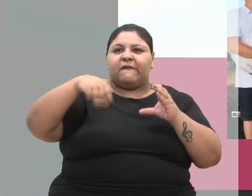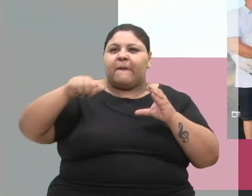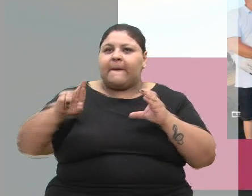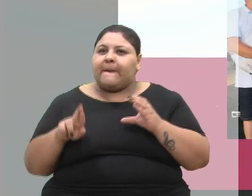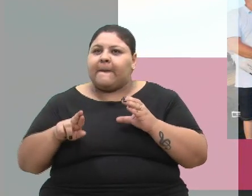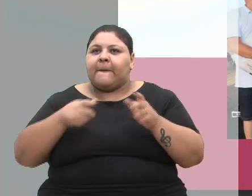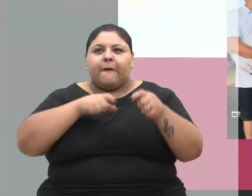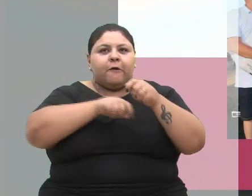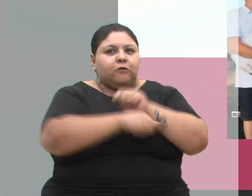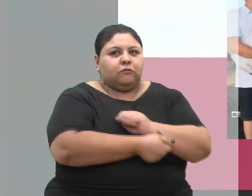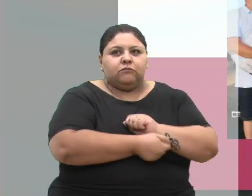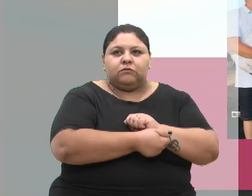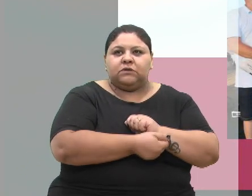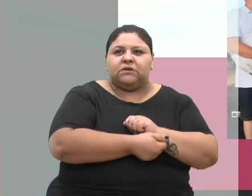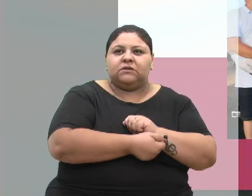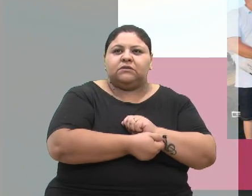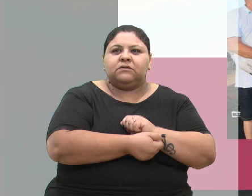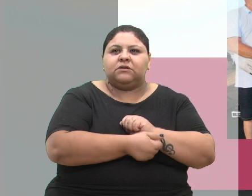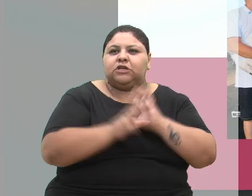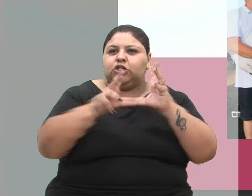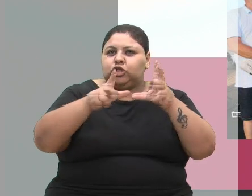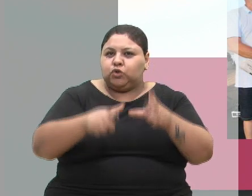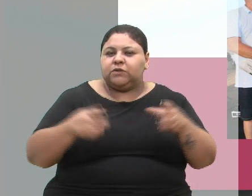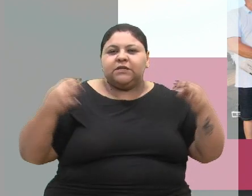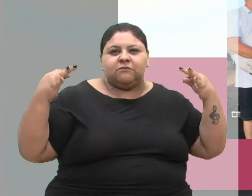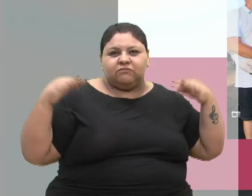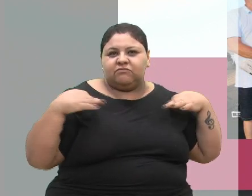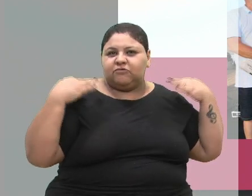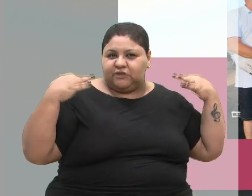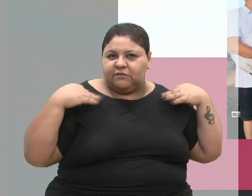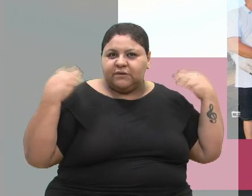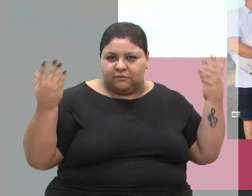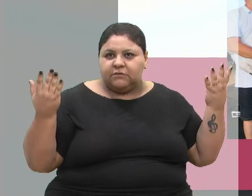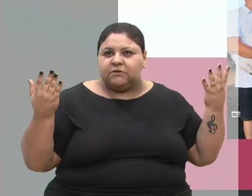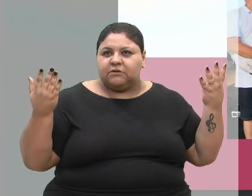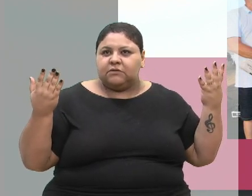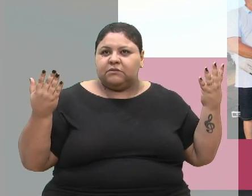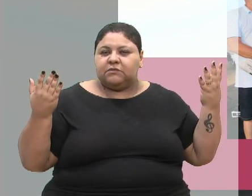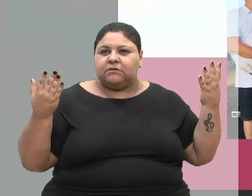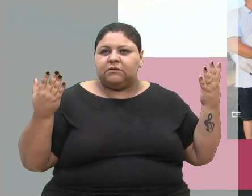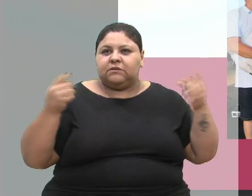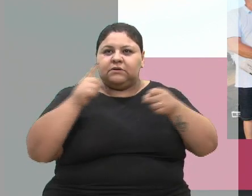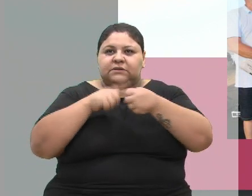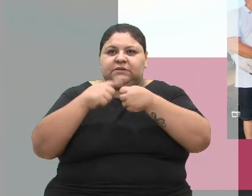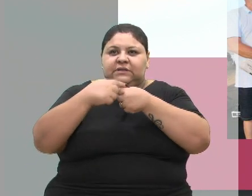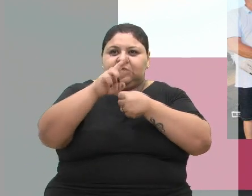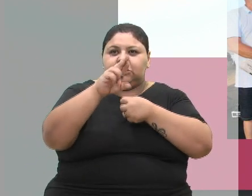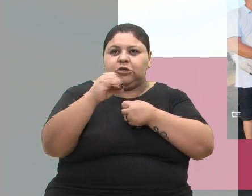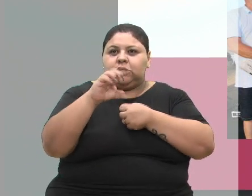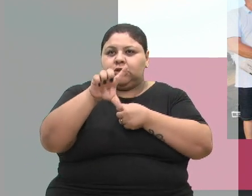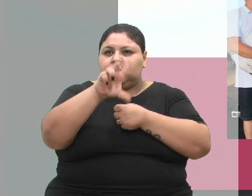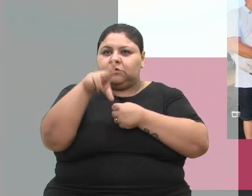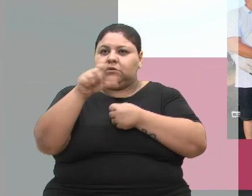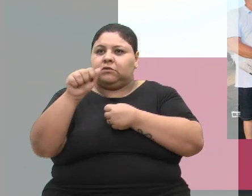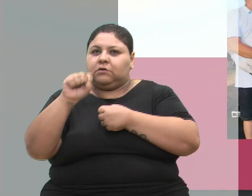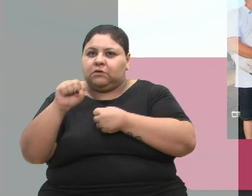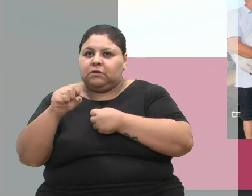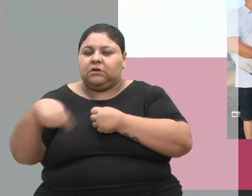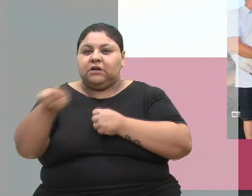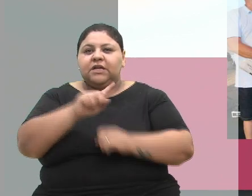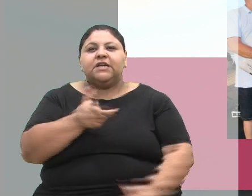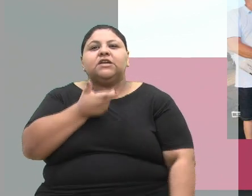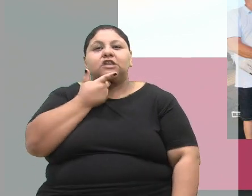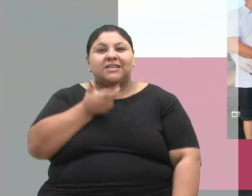na toda aquela parte turística, né, do Samar, da cidade das Rolhas. Inclusive, a gente falava da questão da